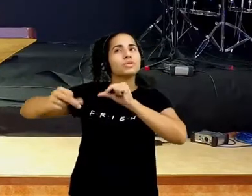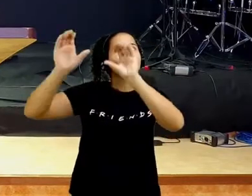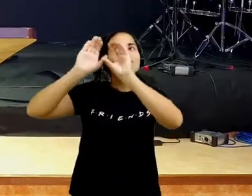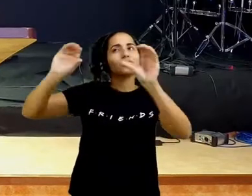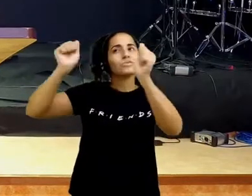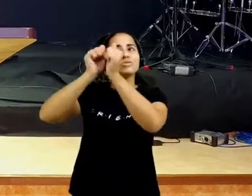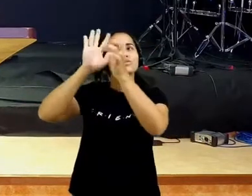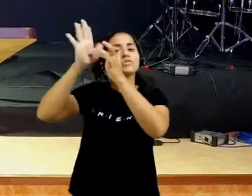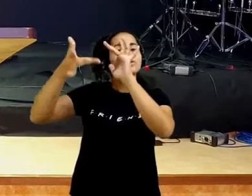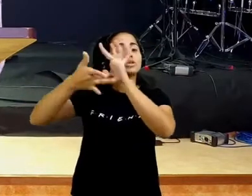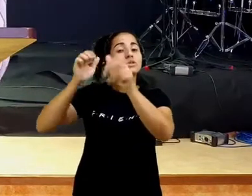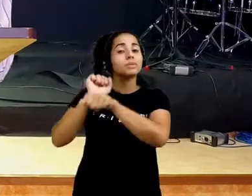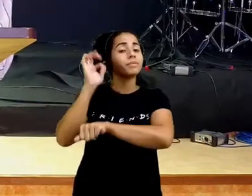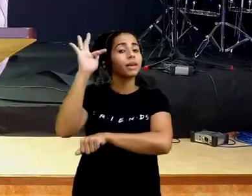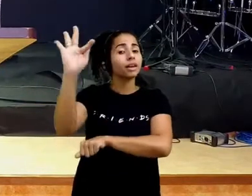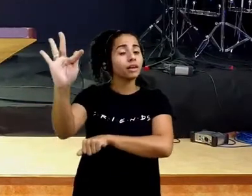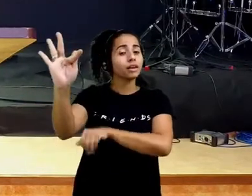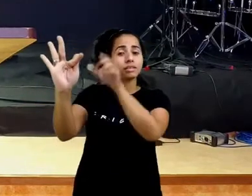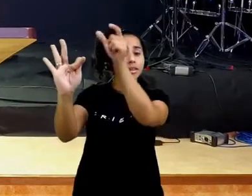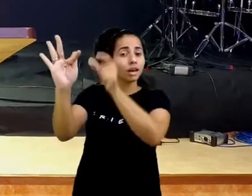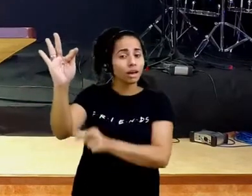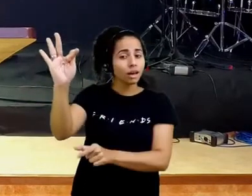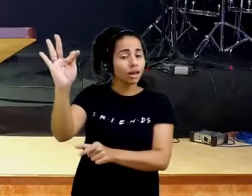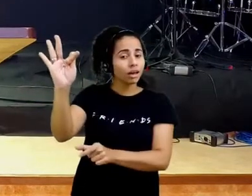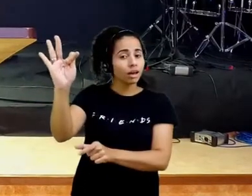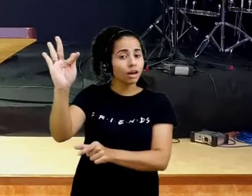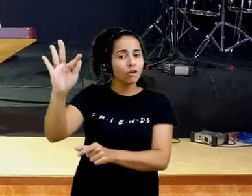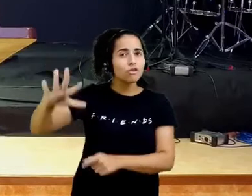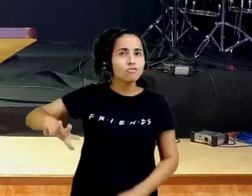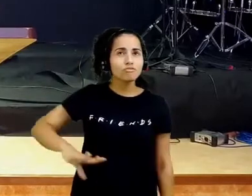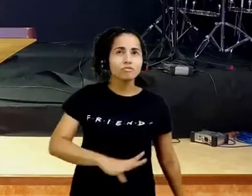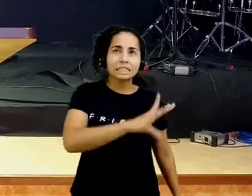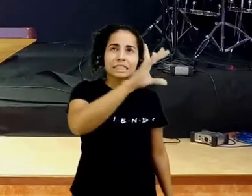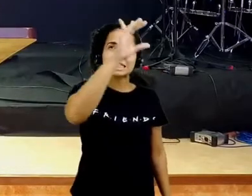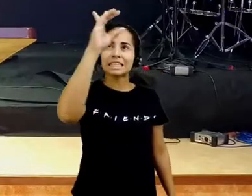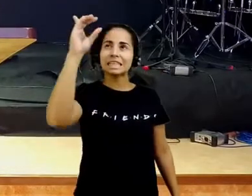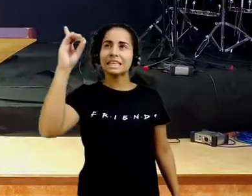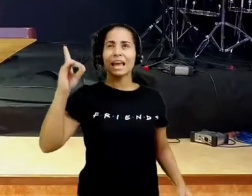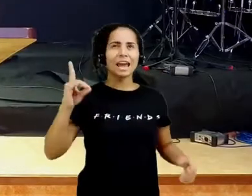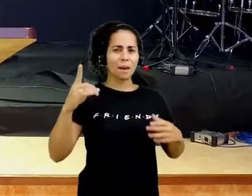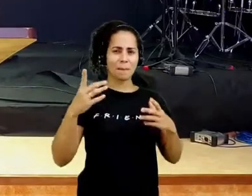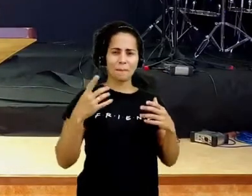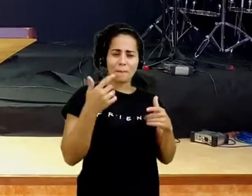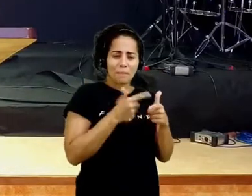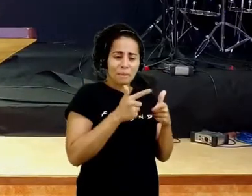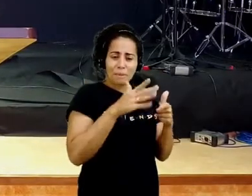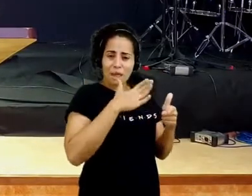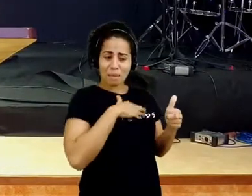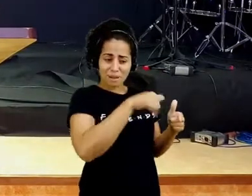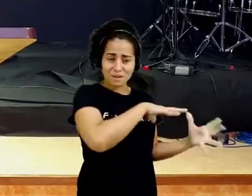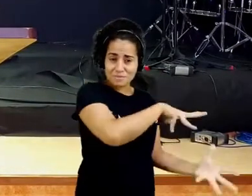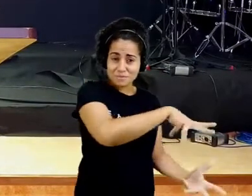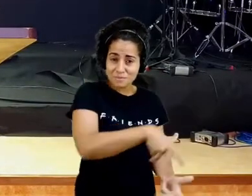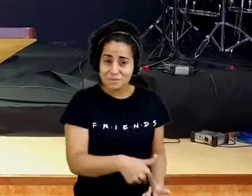Jesus. A nossa esperança, querido, é que um dia todas as lamentações, todos os sofrimentos, todos